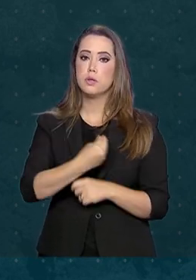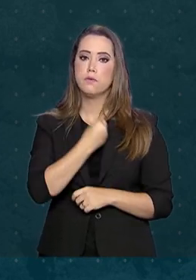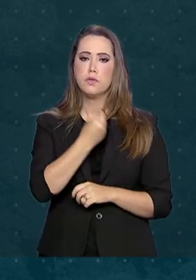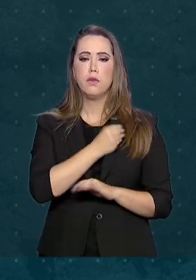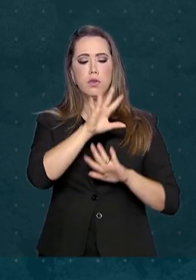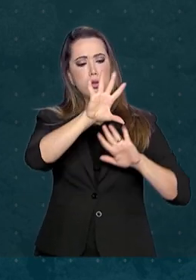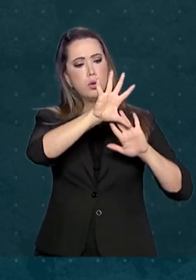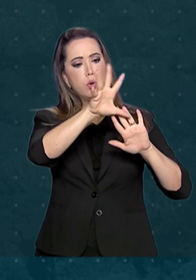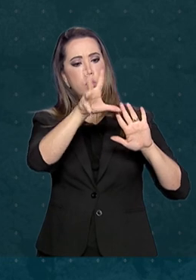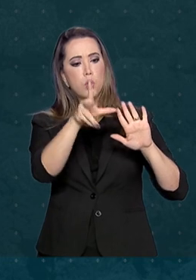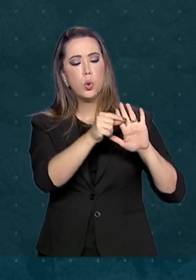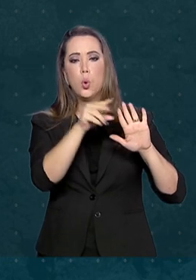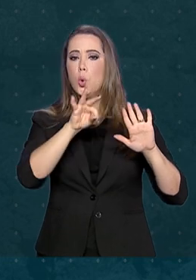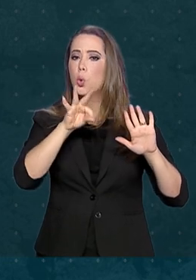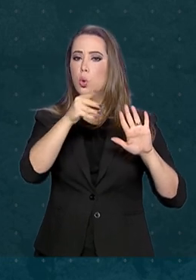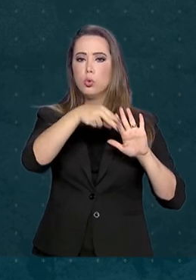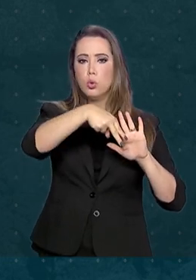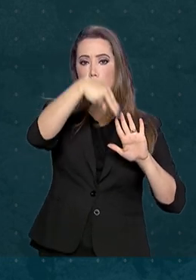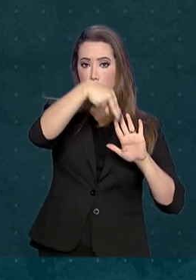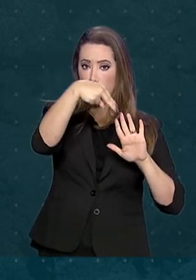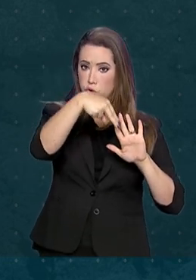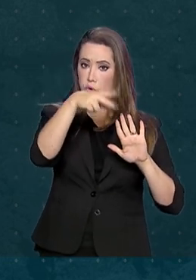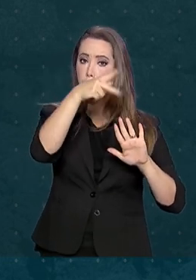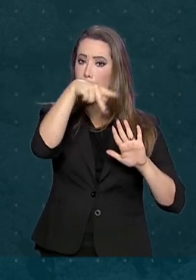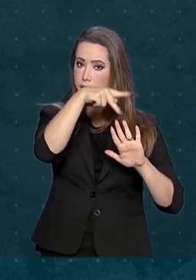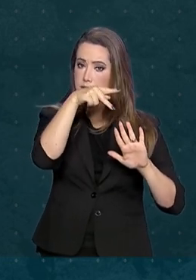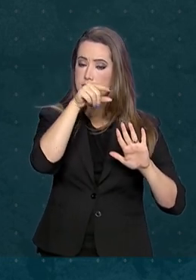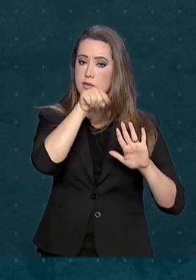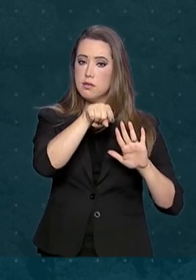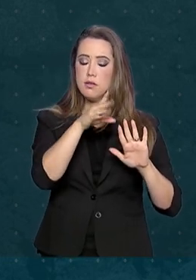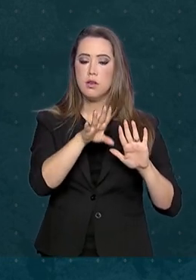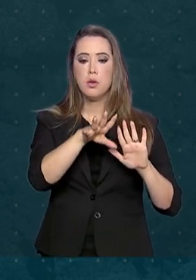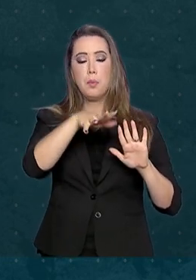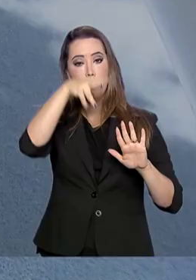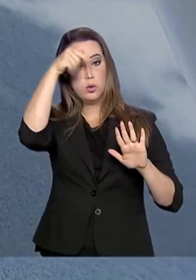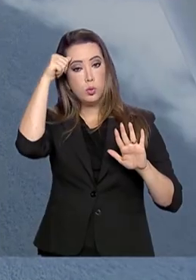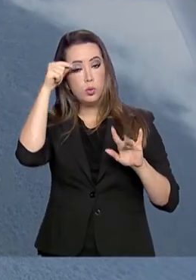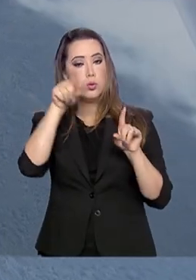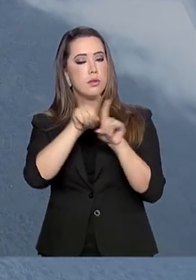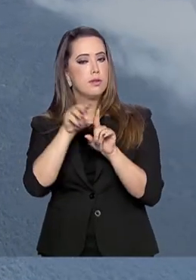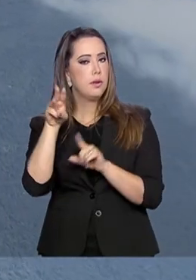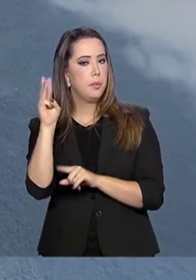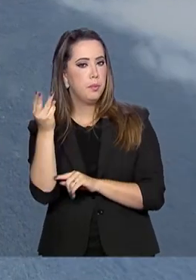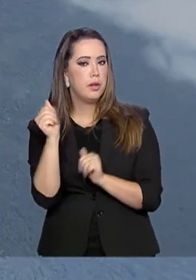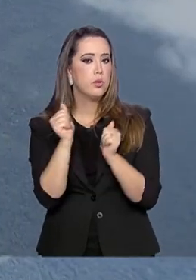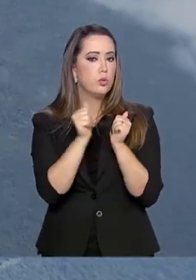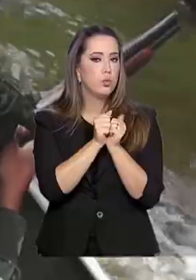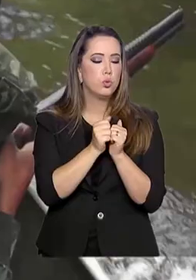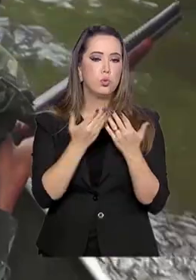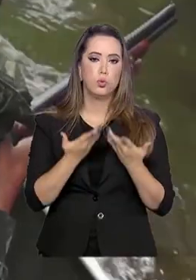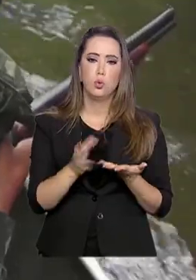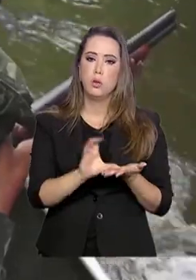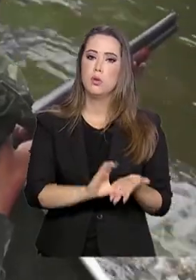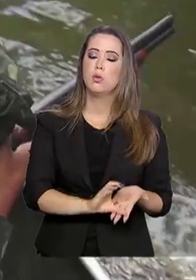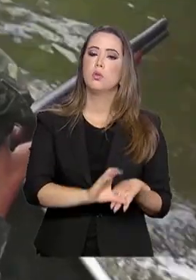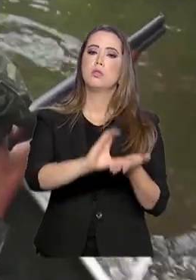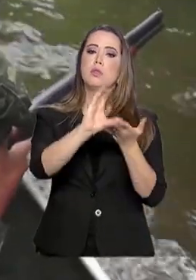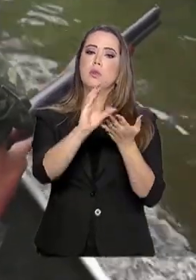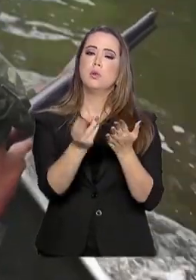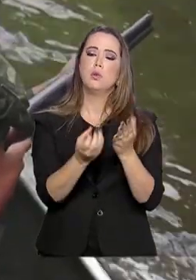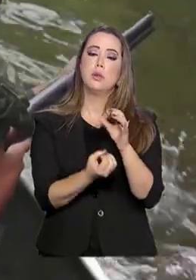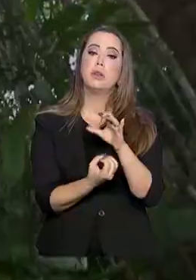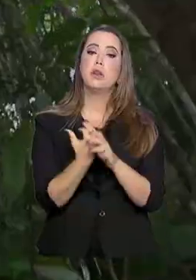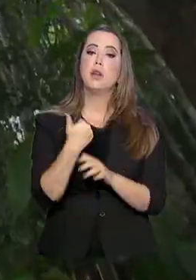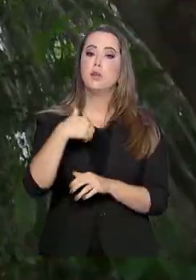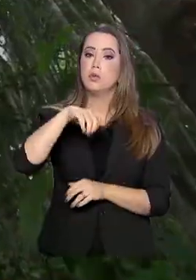engloba toda a região norte e parte dos estados de Mato Grosso e Maranhão. O Conselho da Amazônia foi criado em 1995,